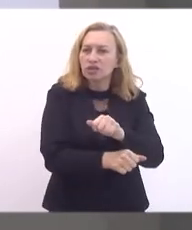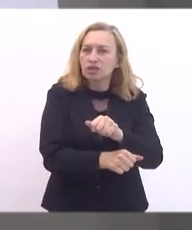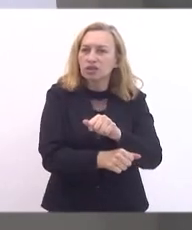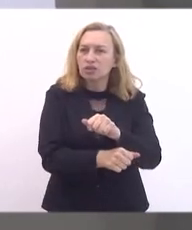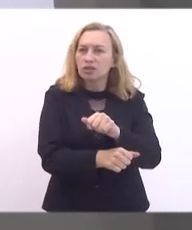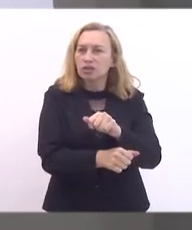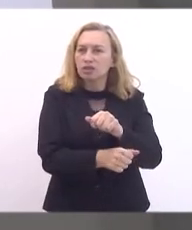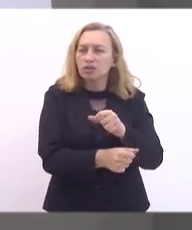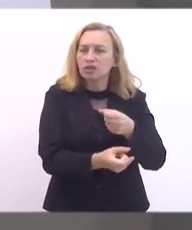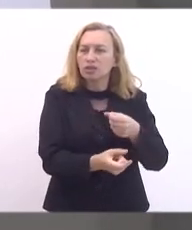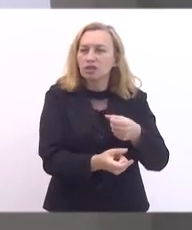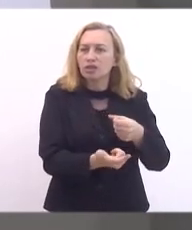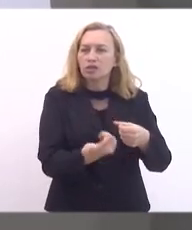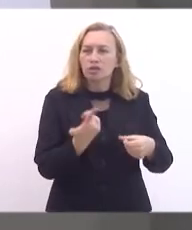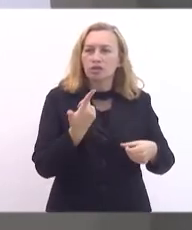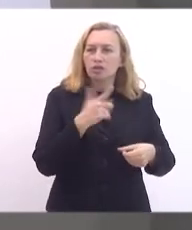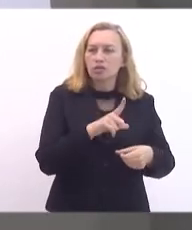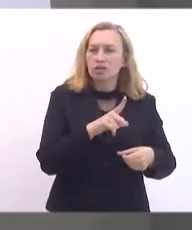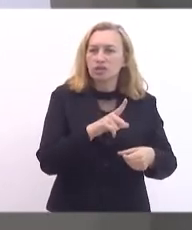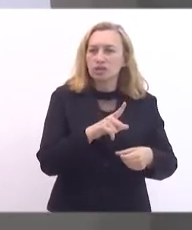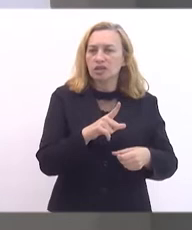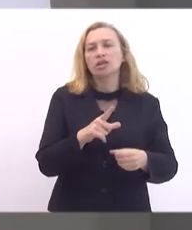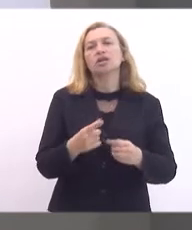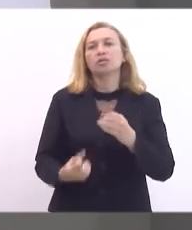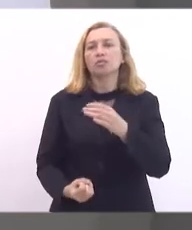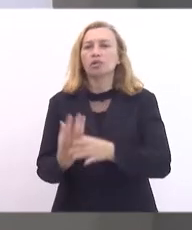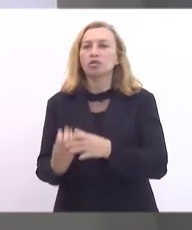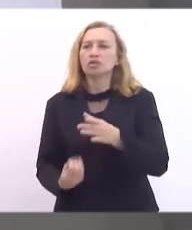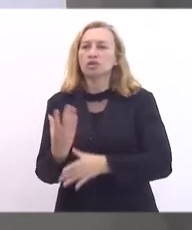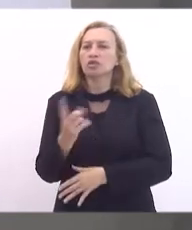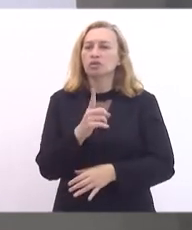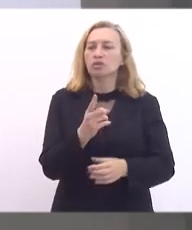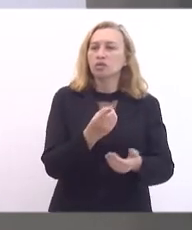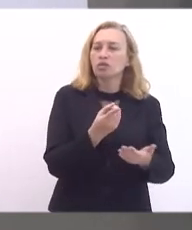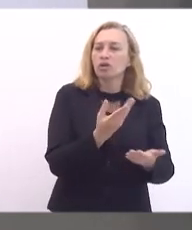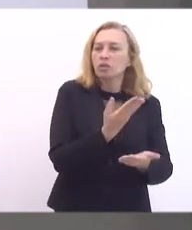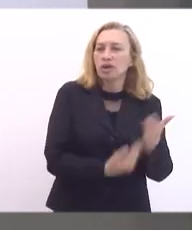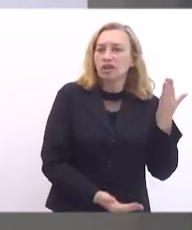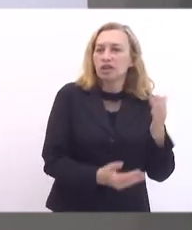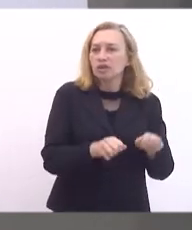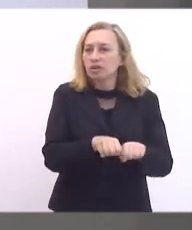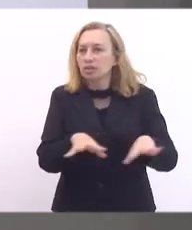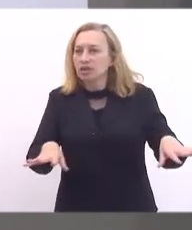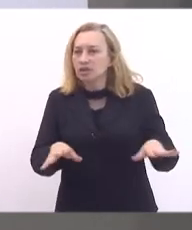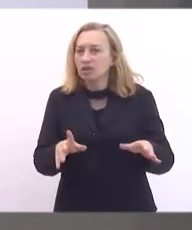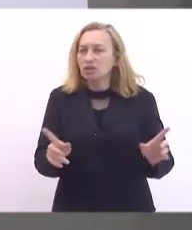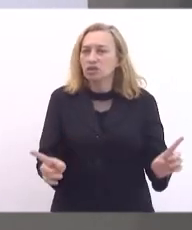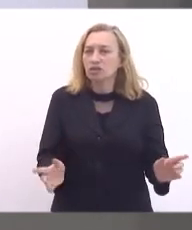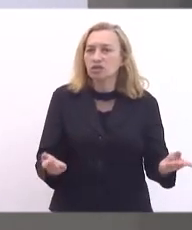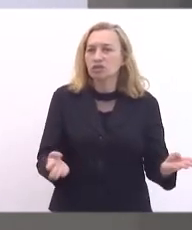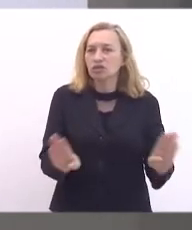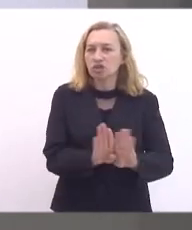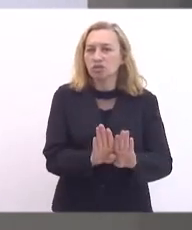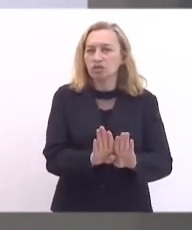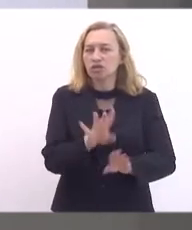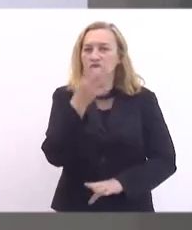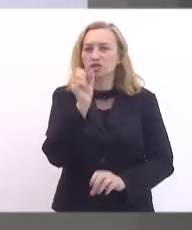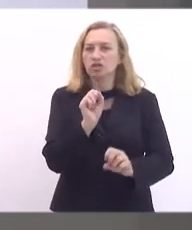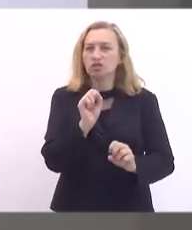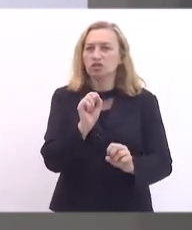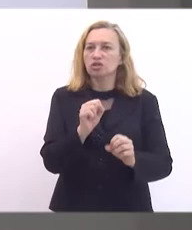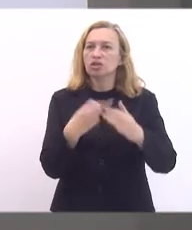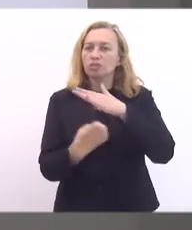capacidade produtiva que muitas vezes ela foi perdida no pandemia pelo fechamento de empresas Ou diminuição da